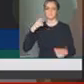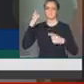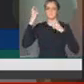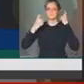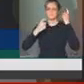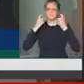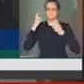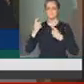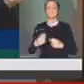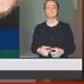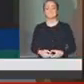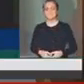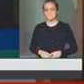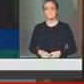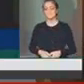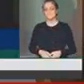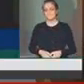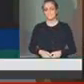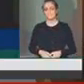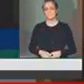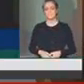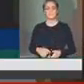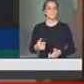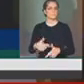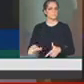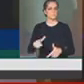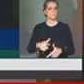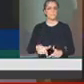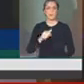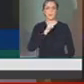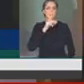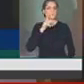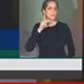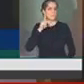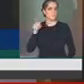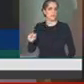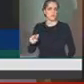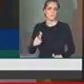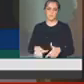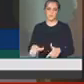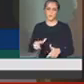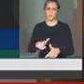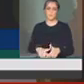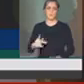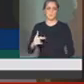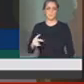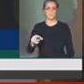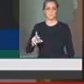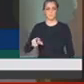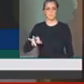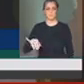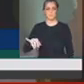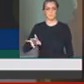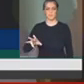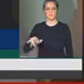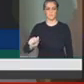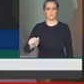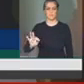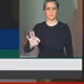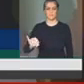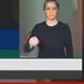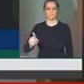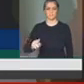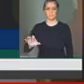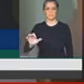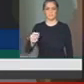também. Nós vimos agora a crise no Amapá com os processos de privatização e essa incompetência do governo federal em lidar com essa